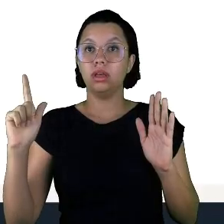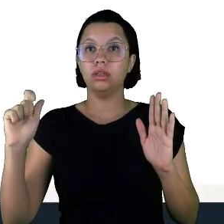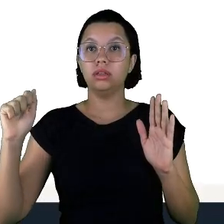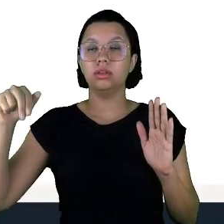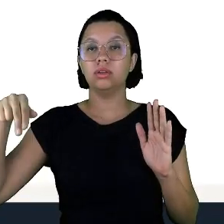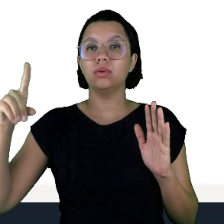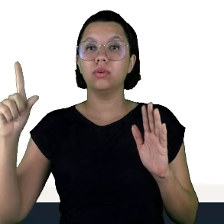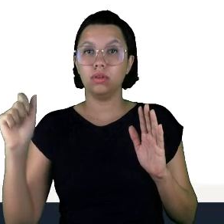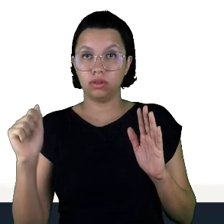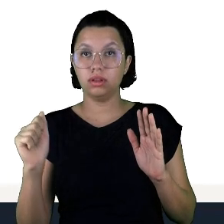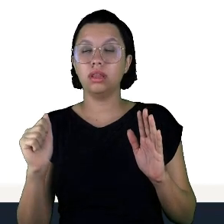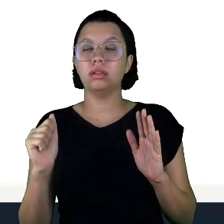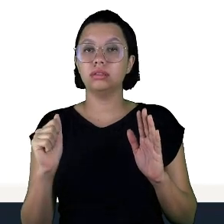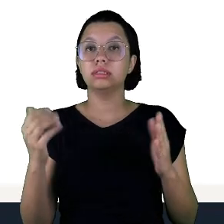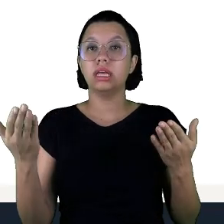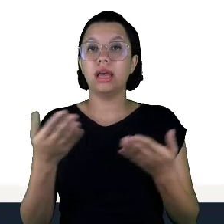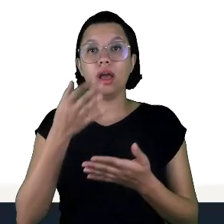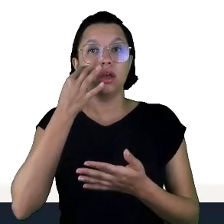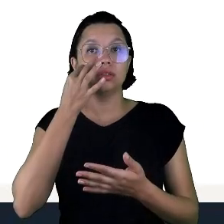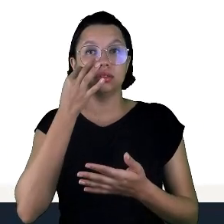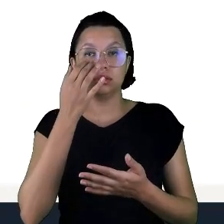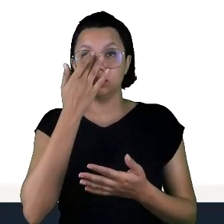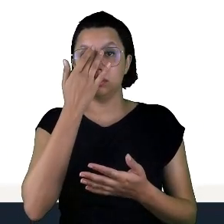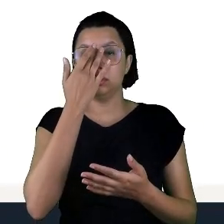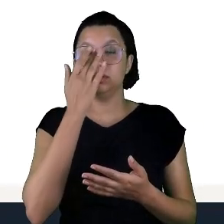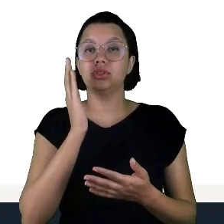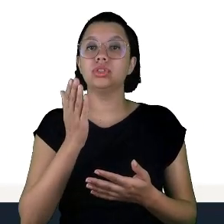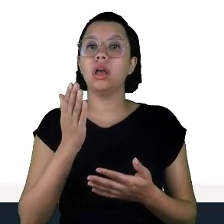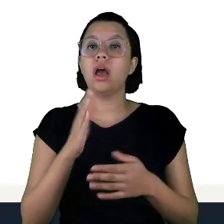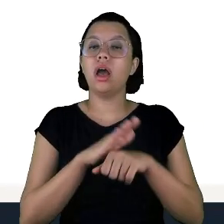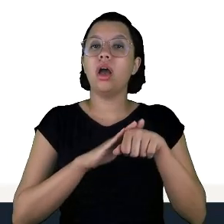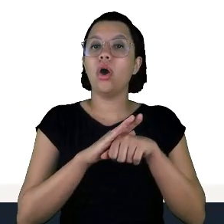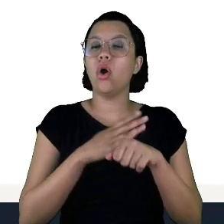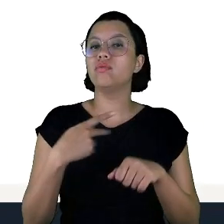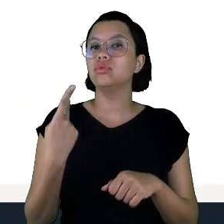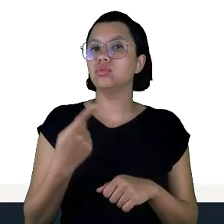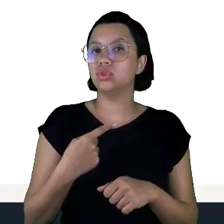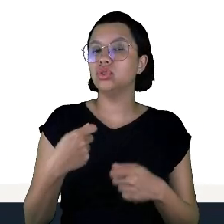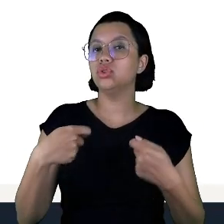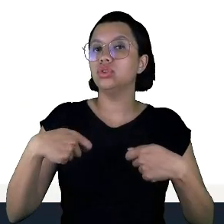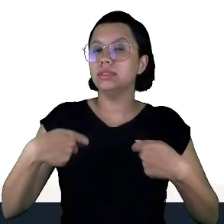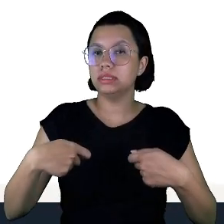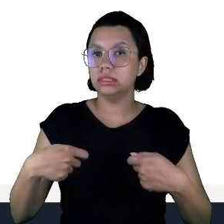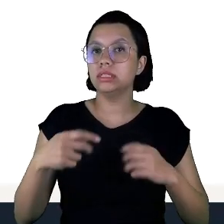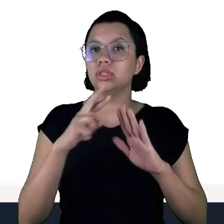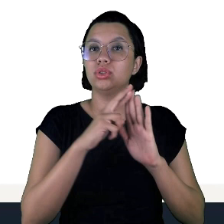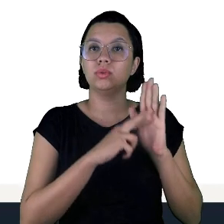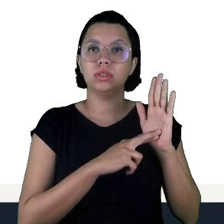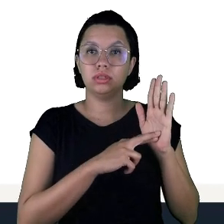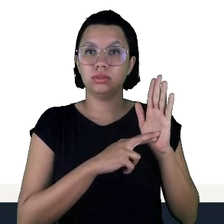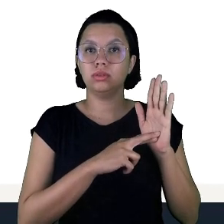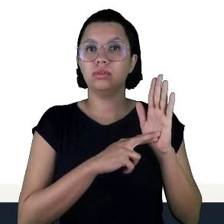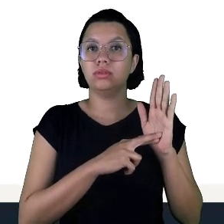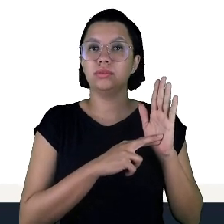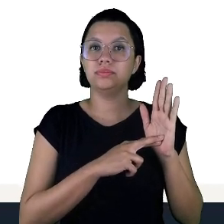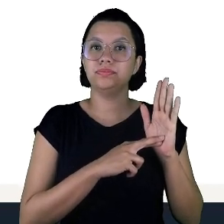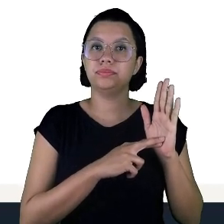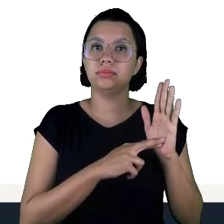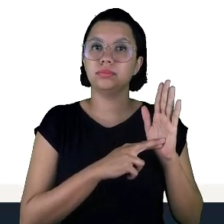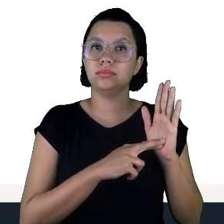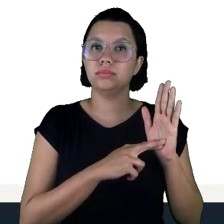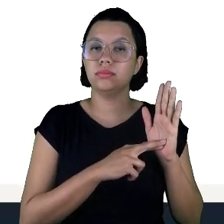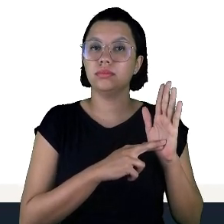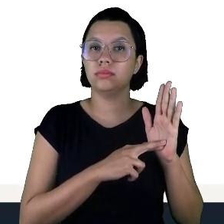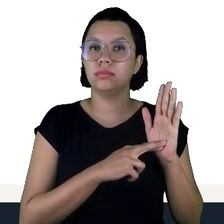temos a Yolanda, que é do gabinete do Dr. Toru, que está aqui presencialmente, já conversou com a gente sobre a necessidade de um